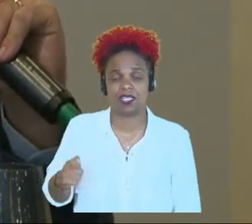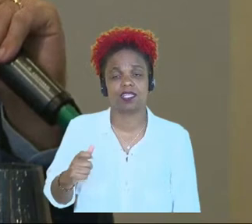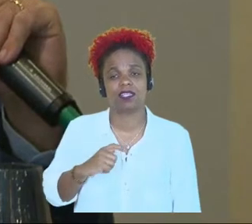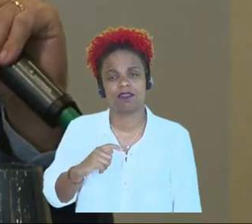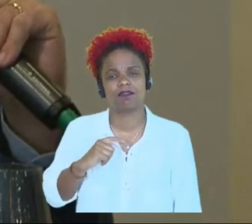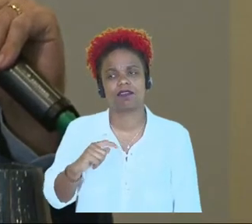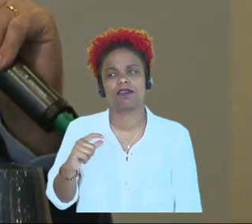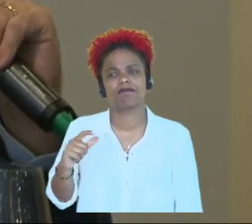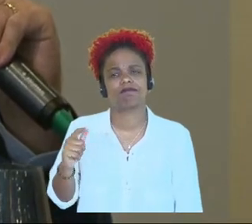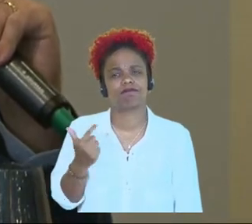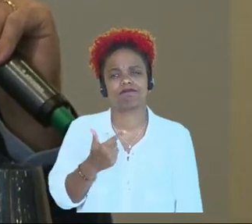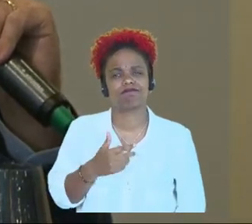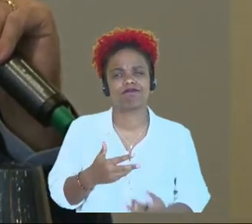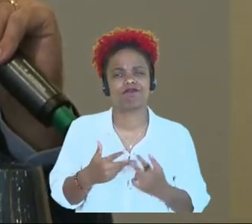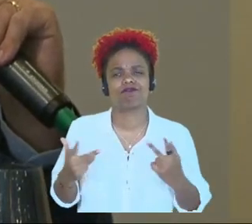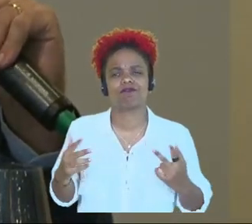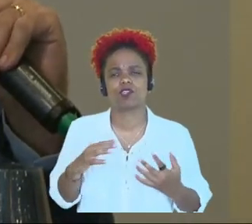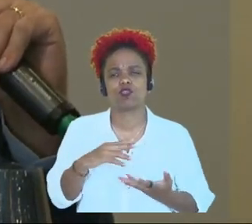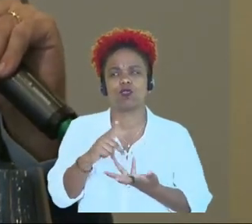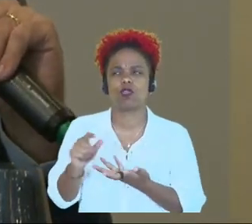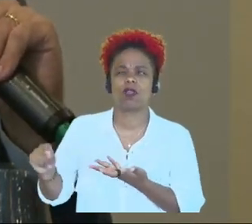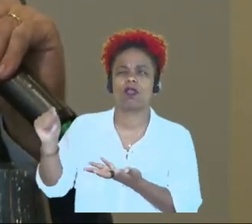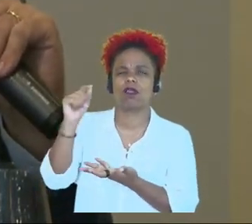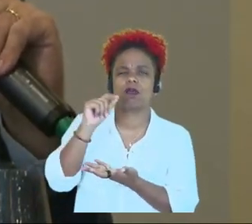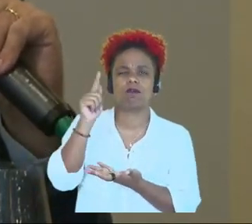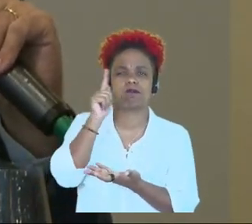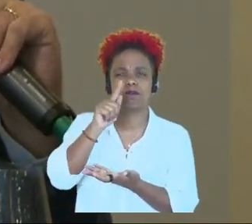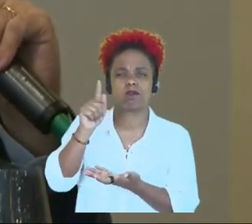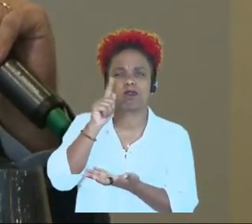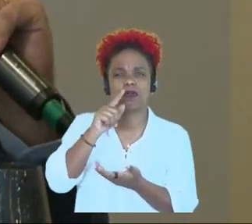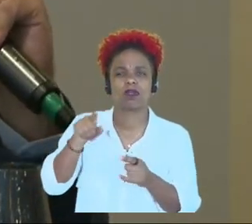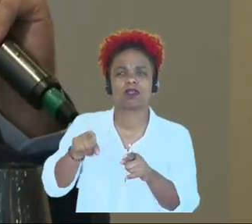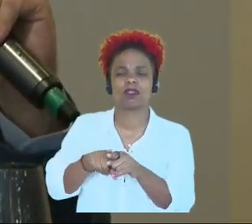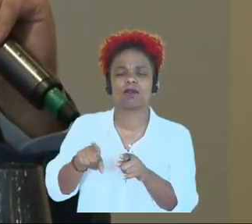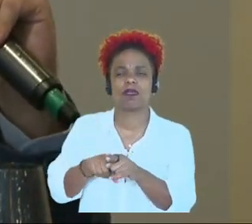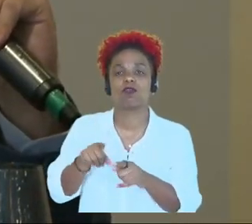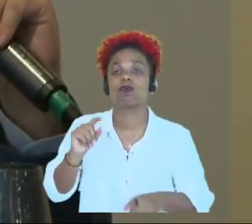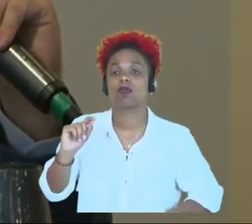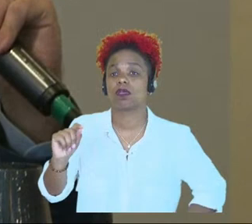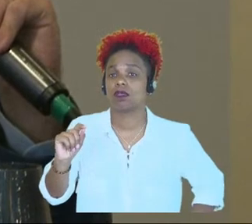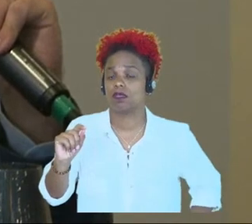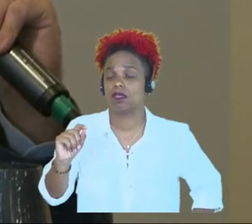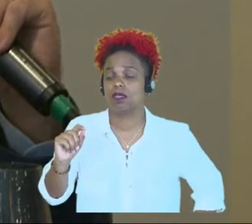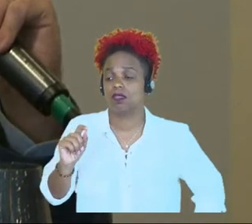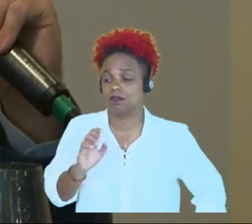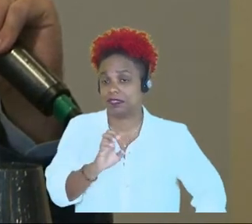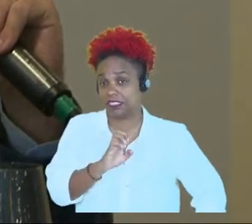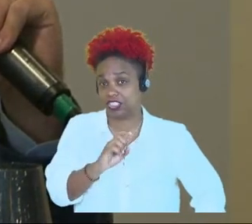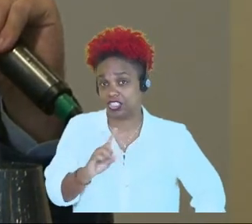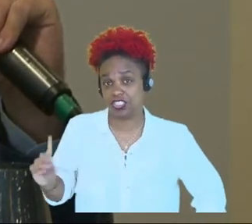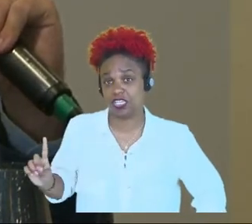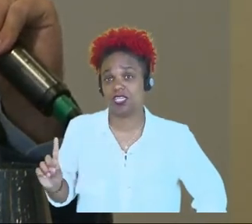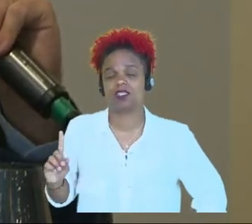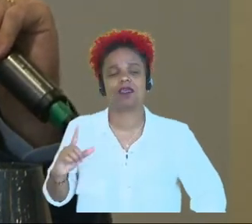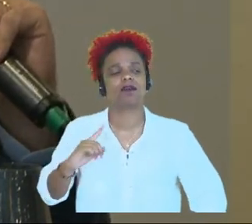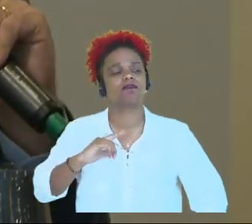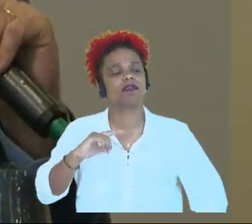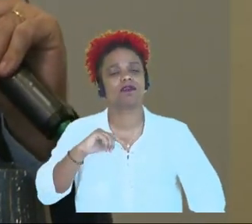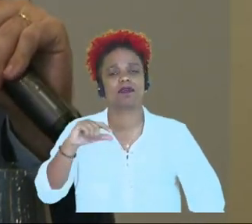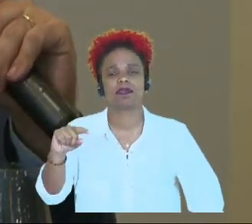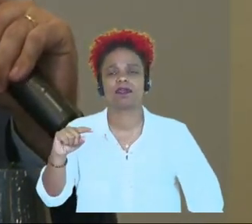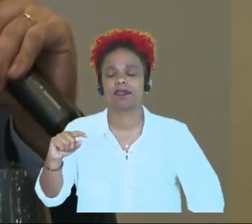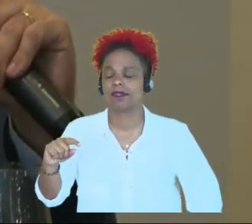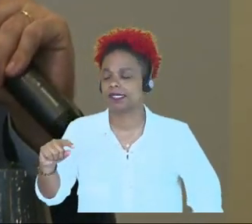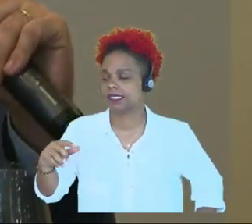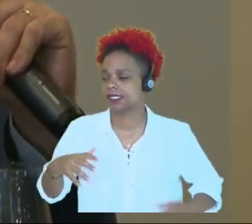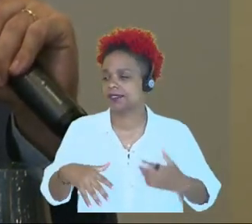revela em vários episódios globais, mas nos Estados Unidos, inclusive, que é o seguinte. A extrema-direita ela tem, como eu falei, um